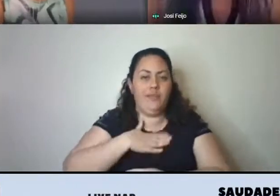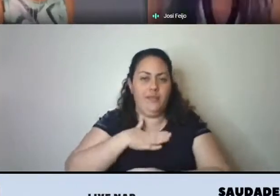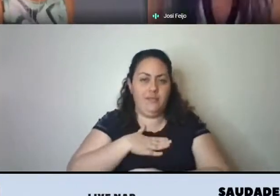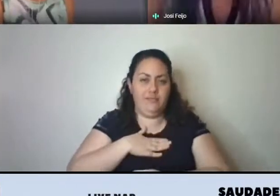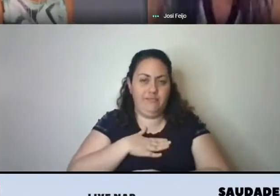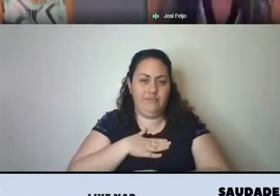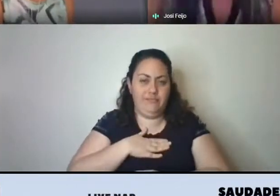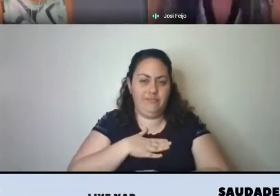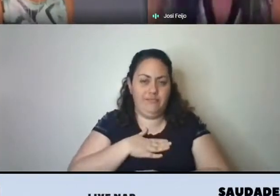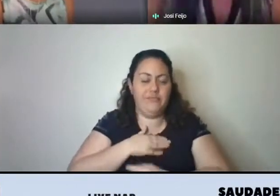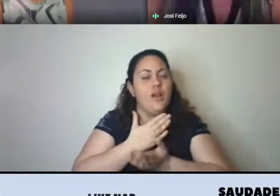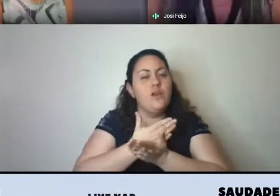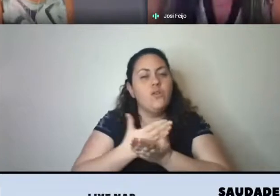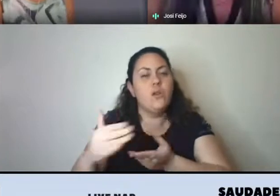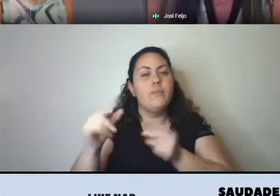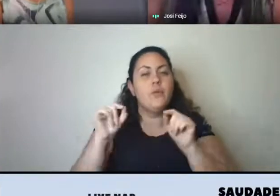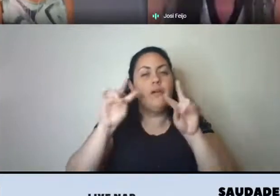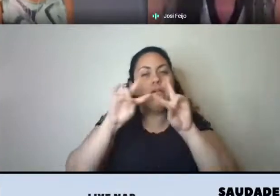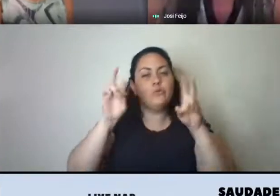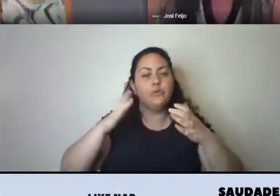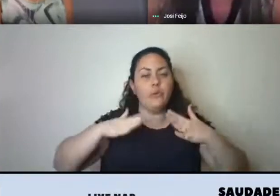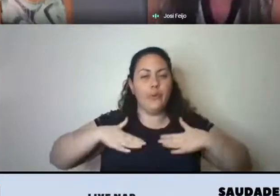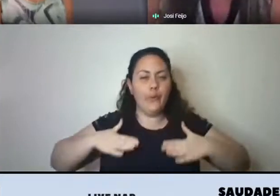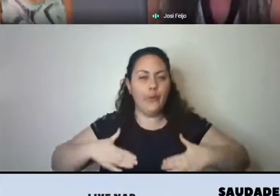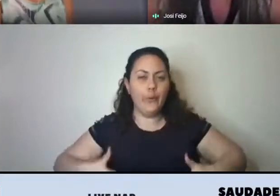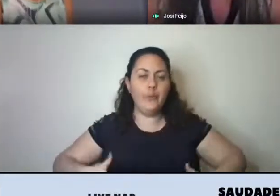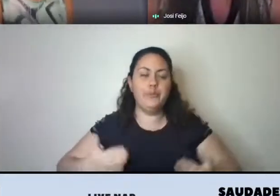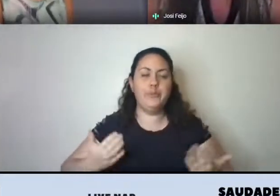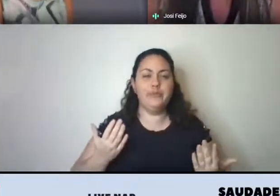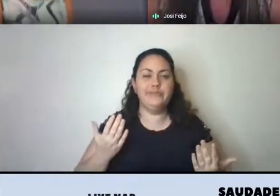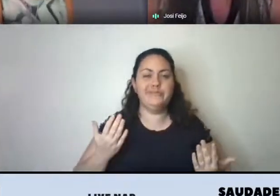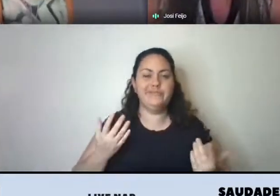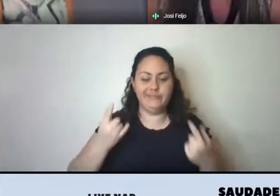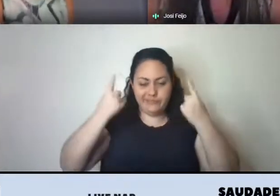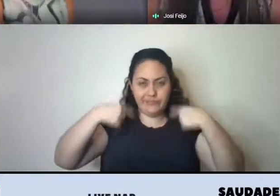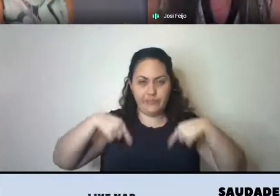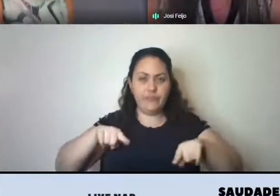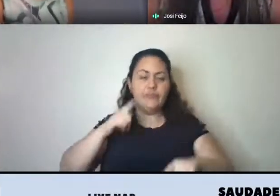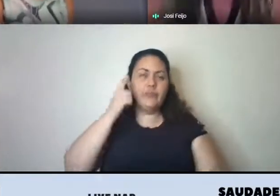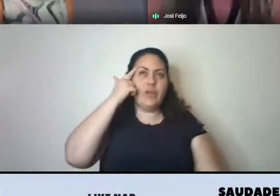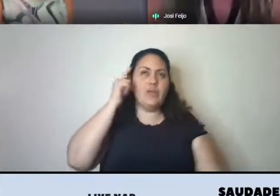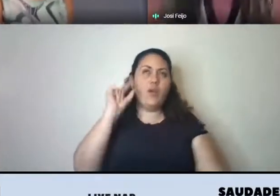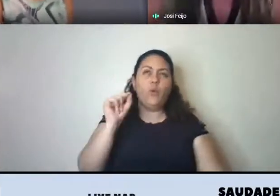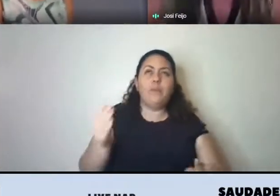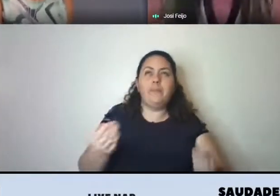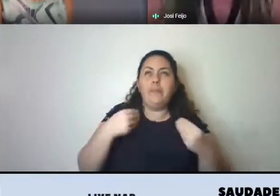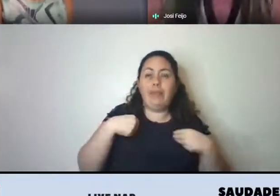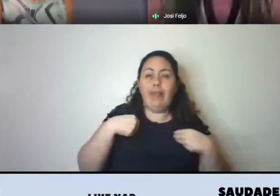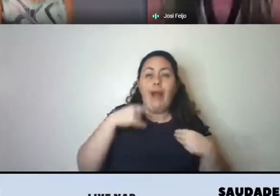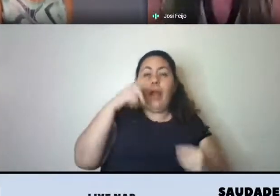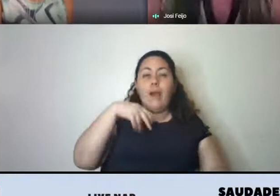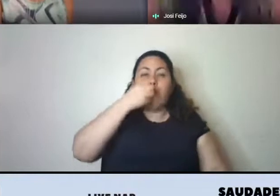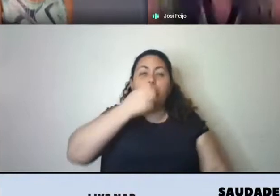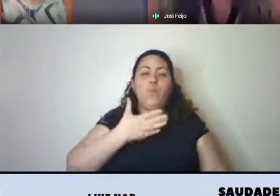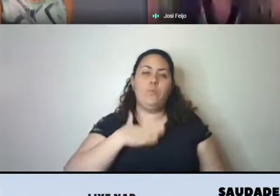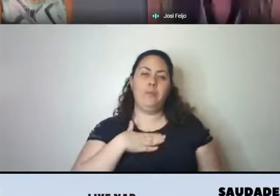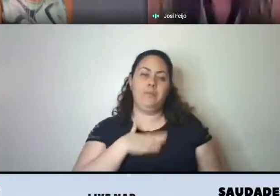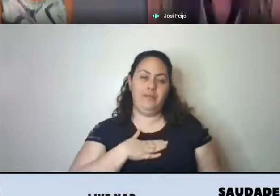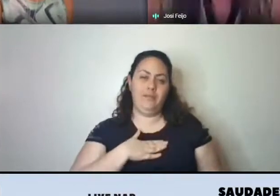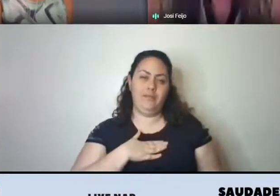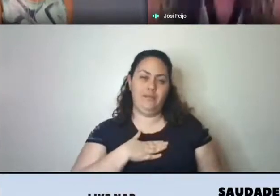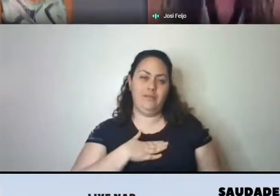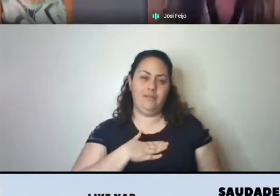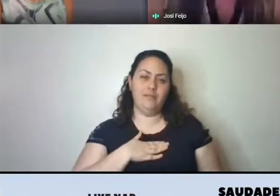questões físicas, né, biológicas. Bom, o que me faz bem, né? O que eu posso fazer para me